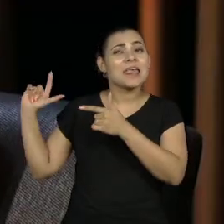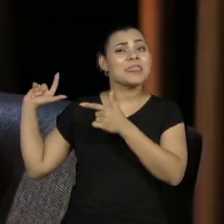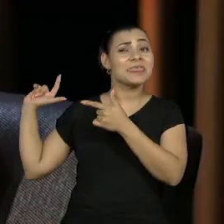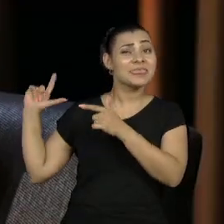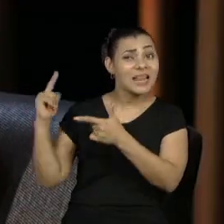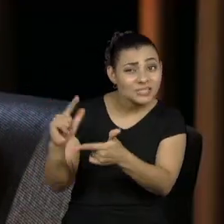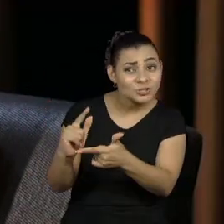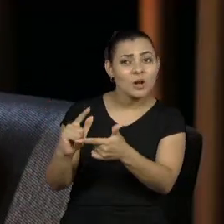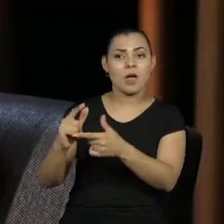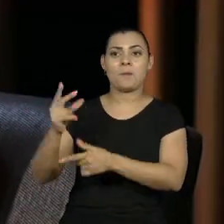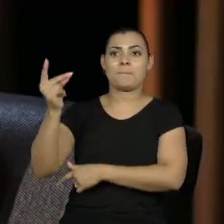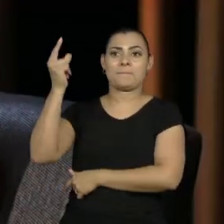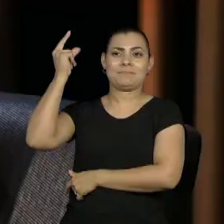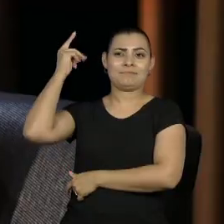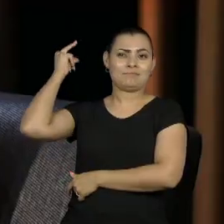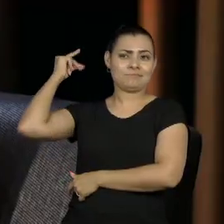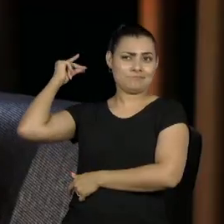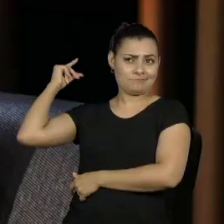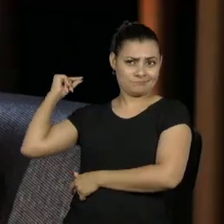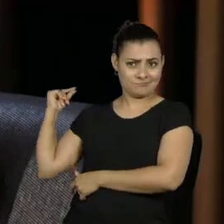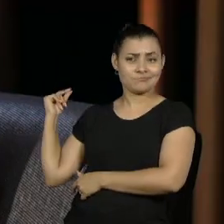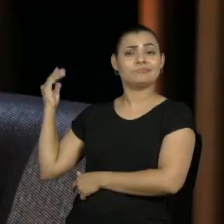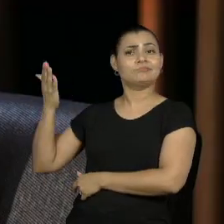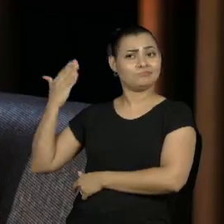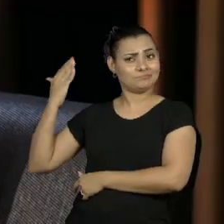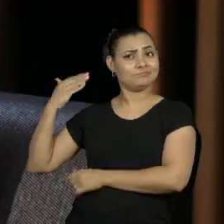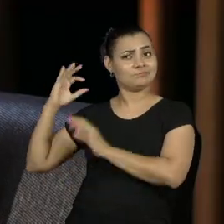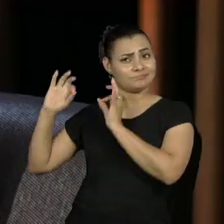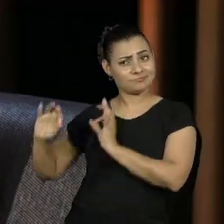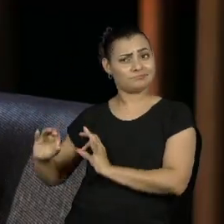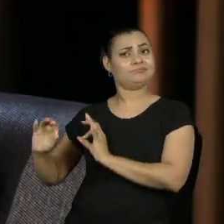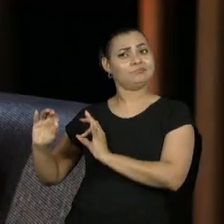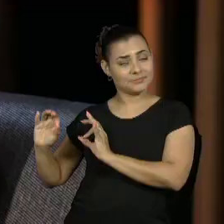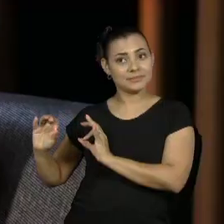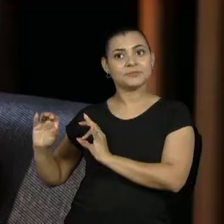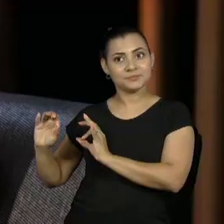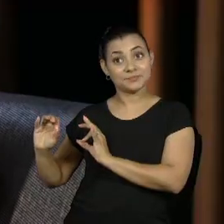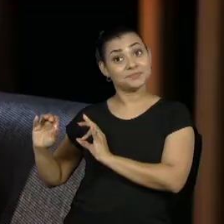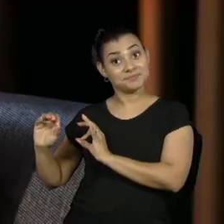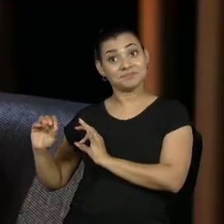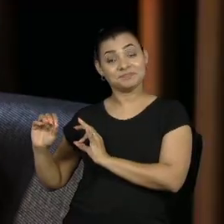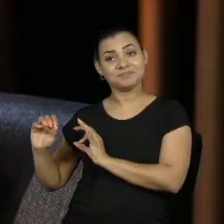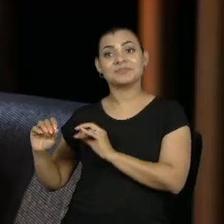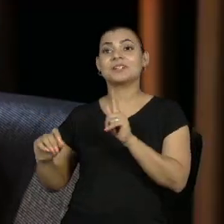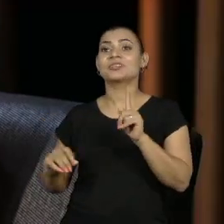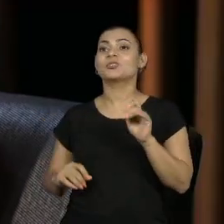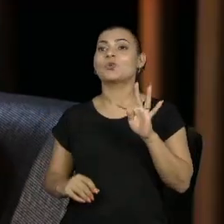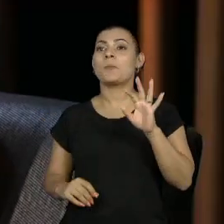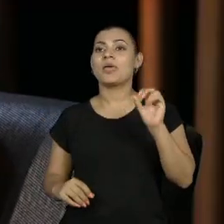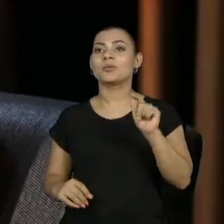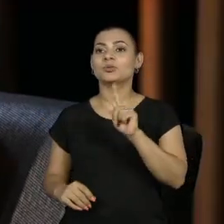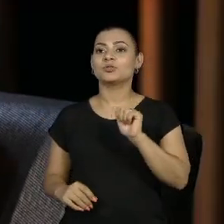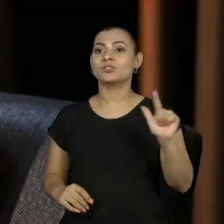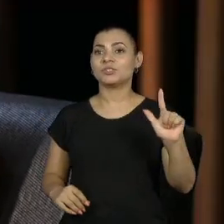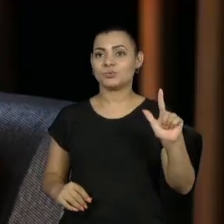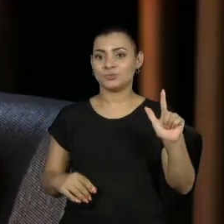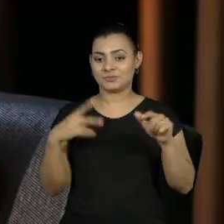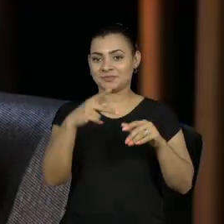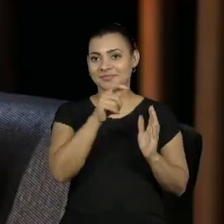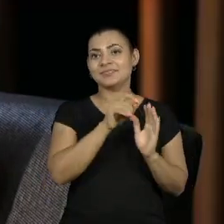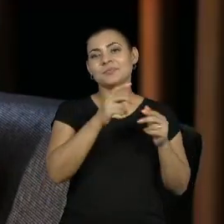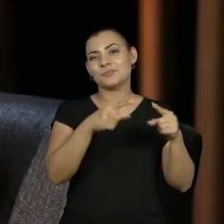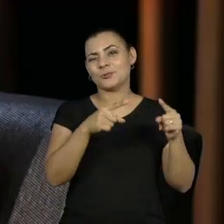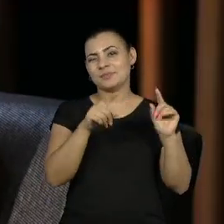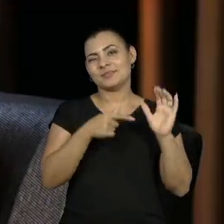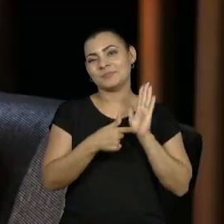tradicional né do tempo da do tempo da temporalidade A Jangada como diz o grande Gilberto Gil né Nós somos